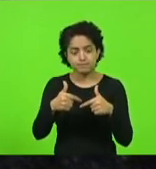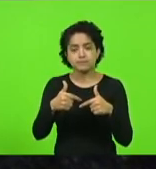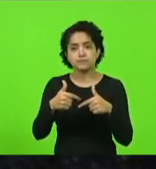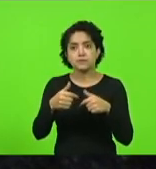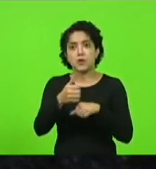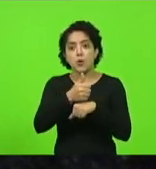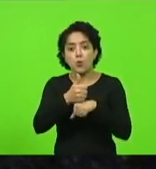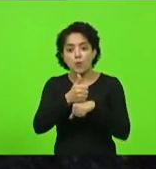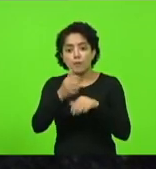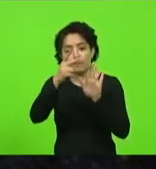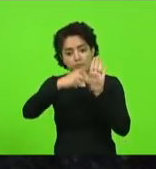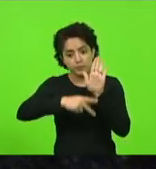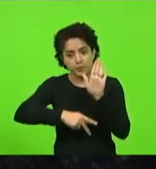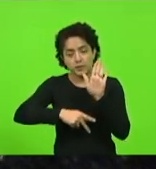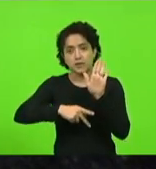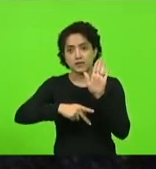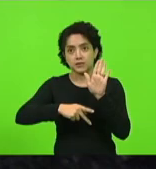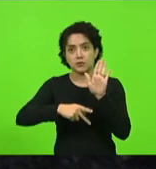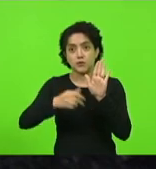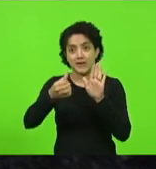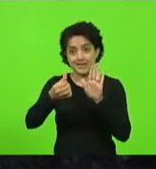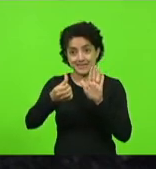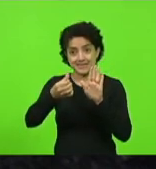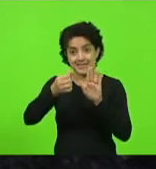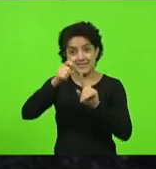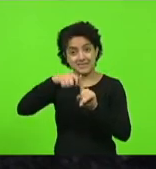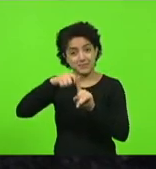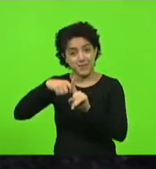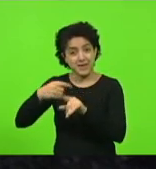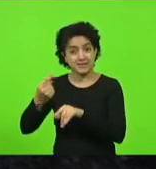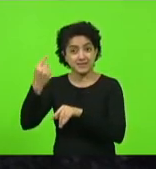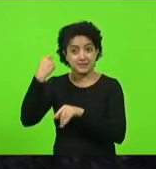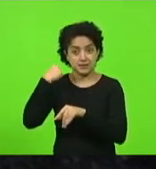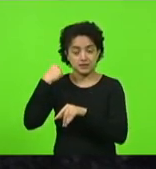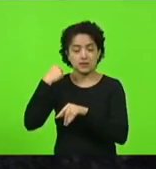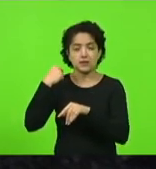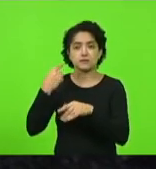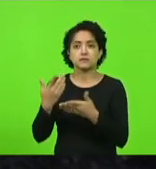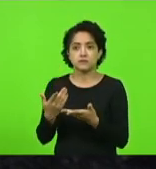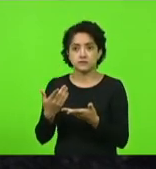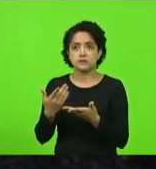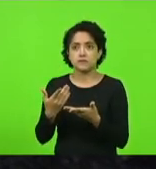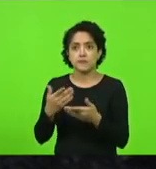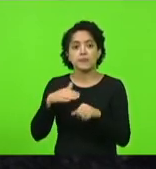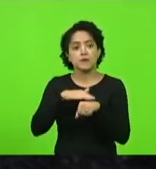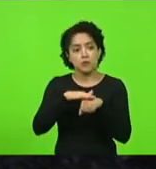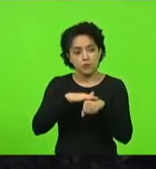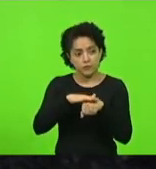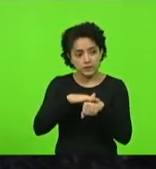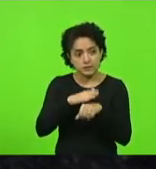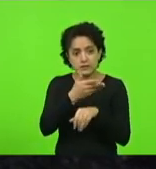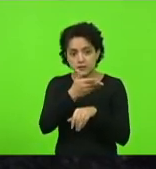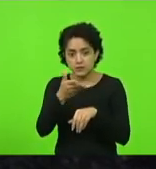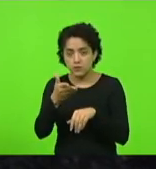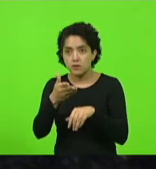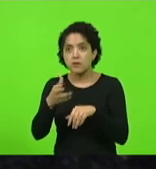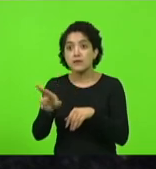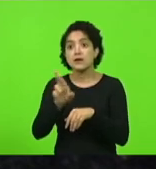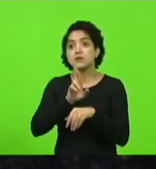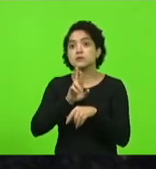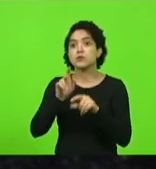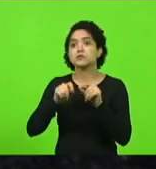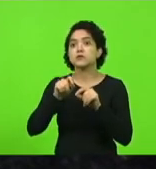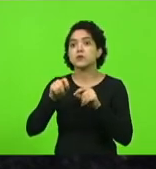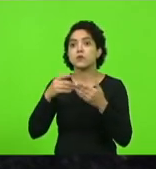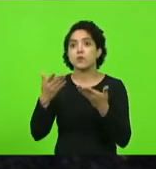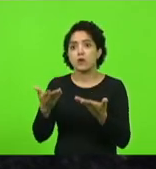eu enviei há 6 meses atrás uma ideia de sugestão conversada com as praças do plano de carreira. A resposta que veio do governo é que estava